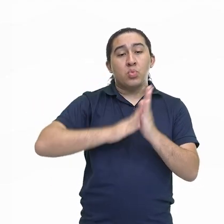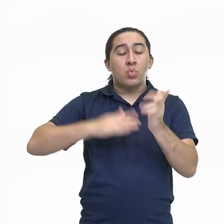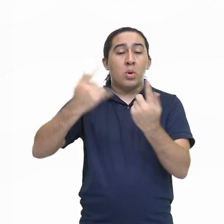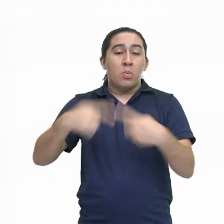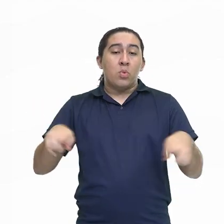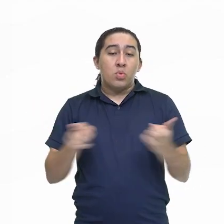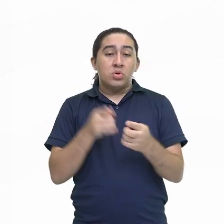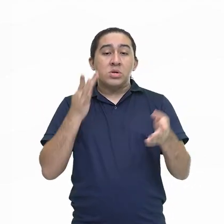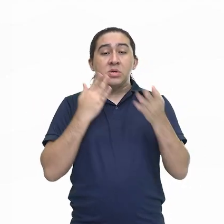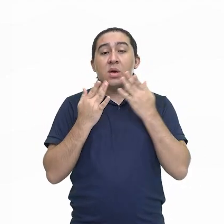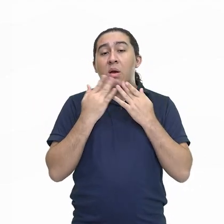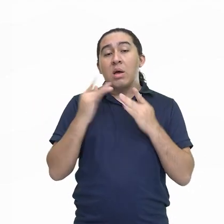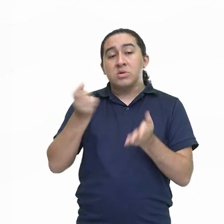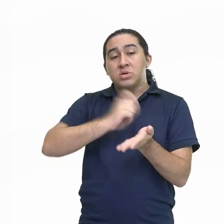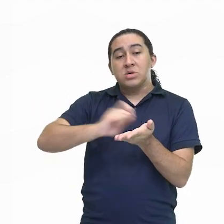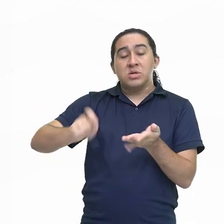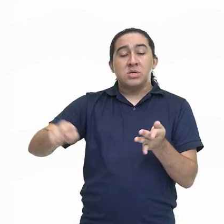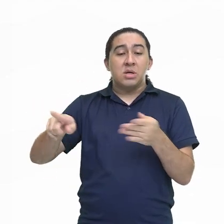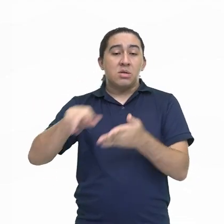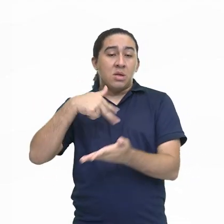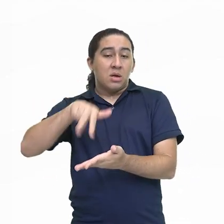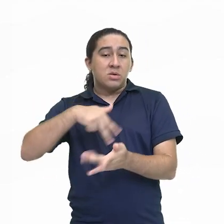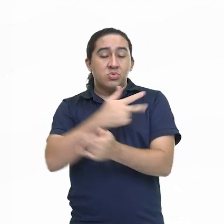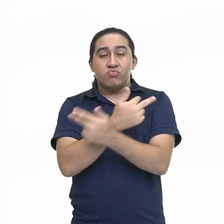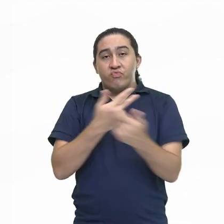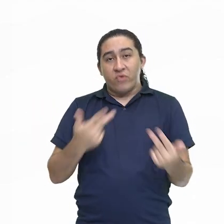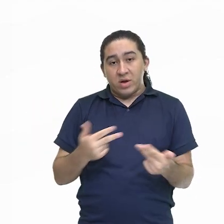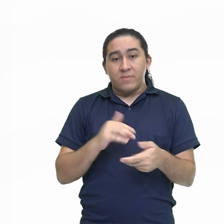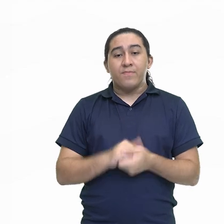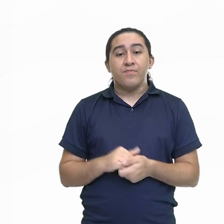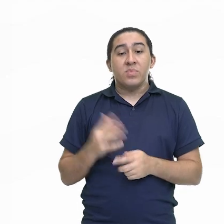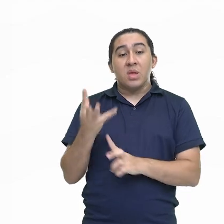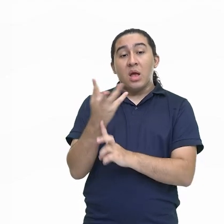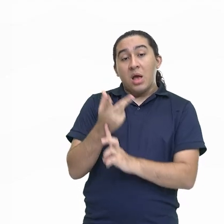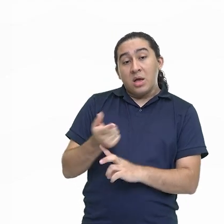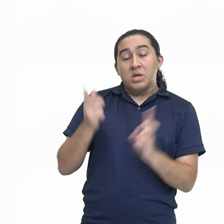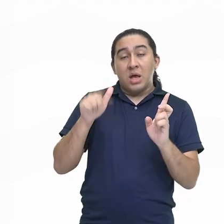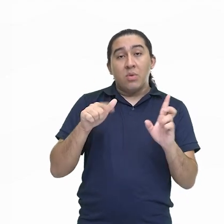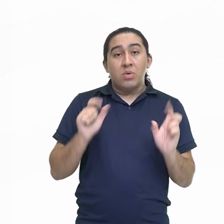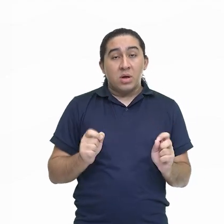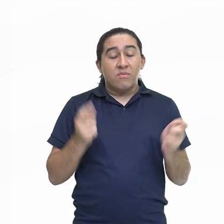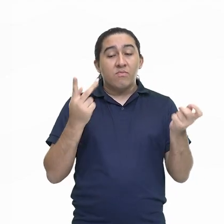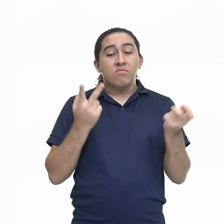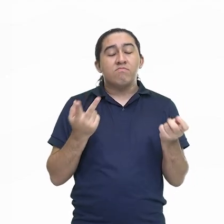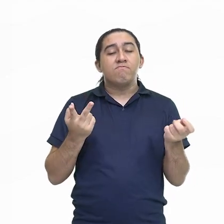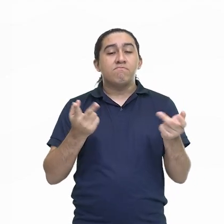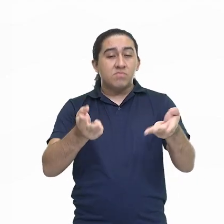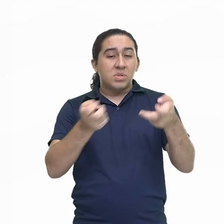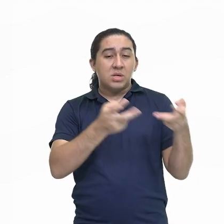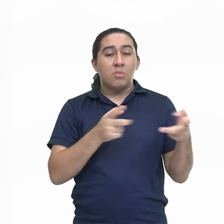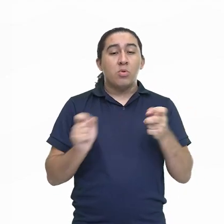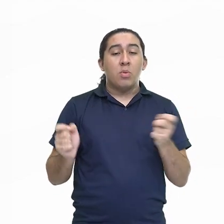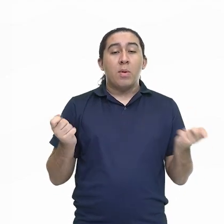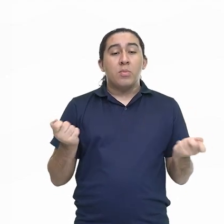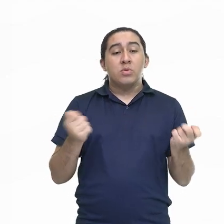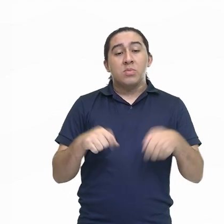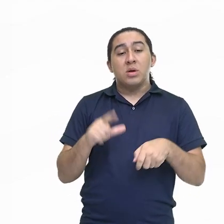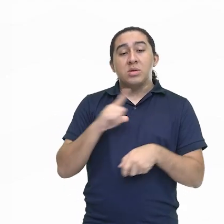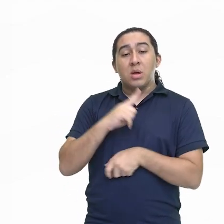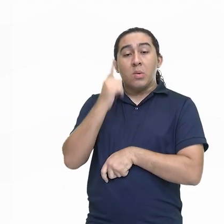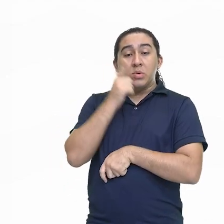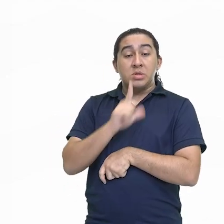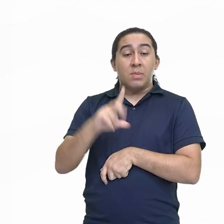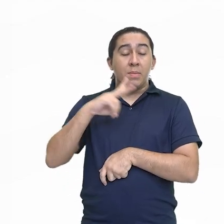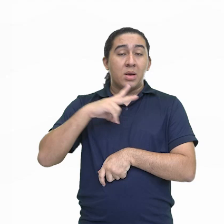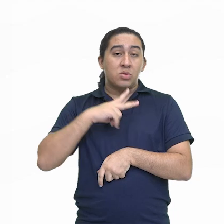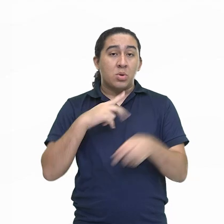entre outros. A arte é vasta, né? A arte é vista aqui como um meio para atingir